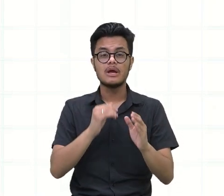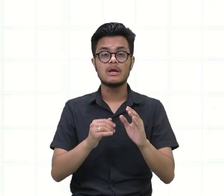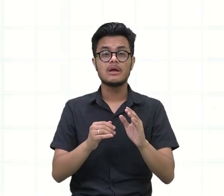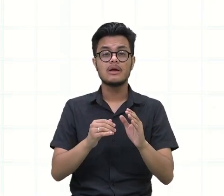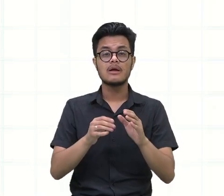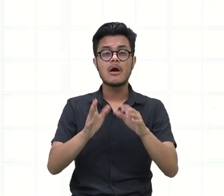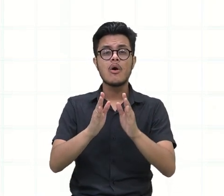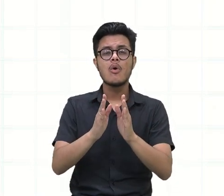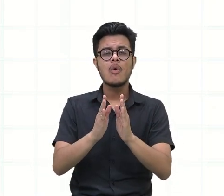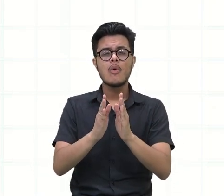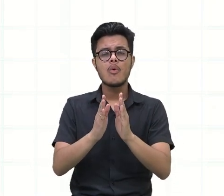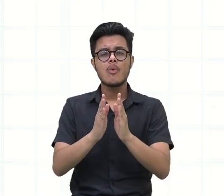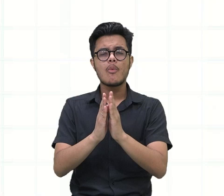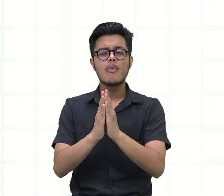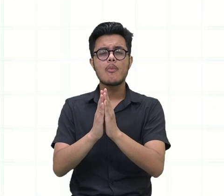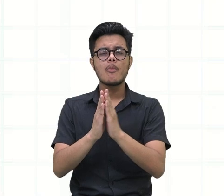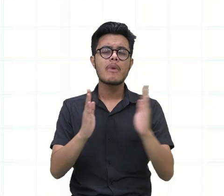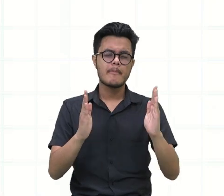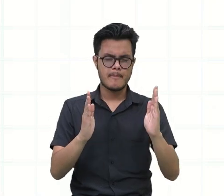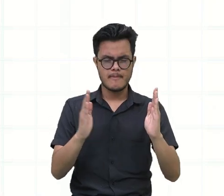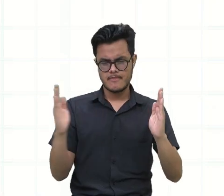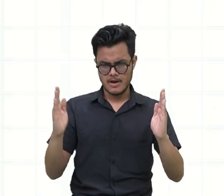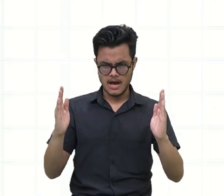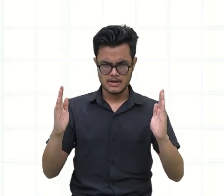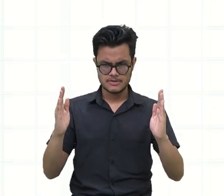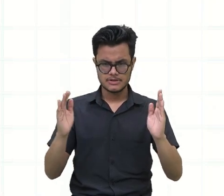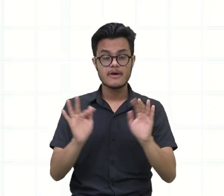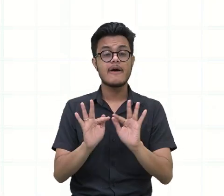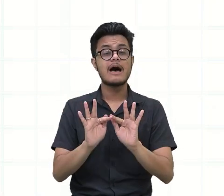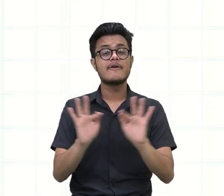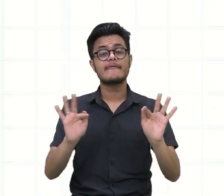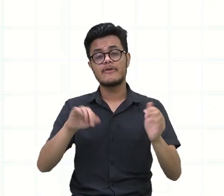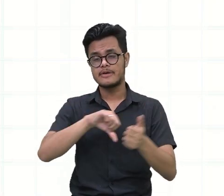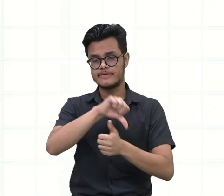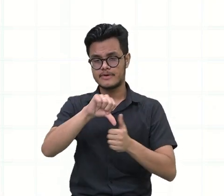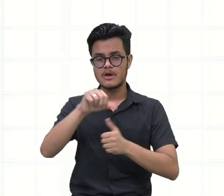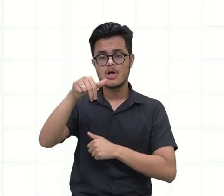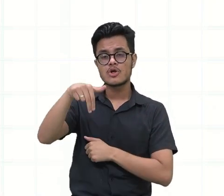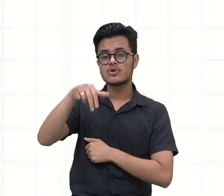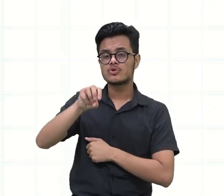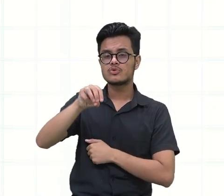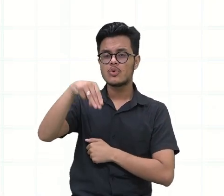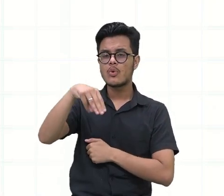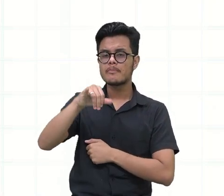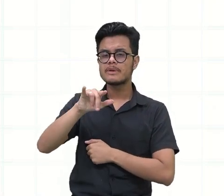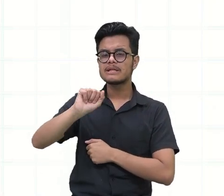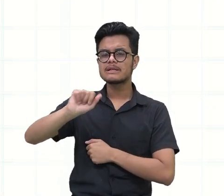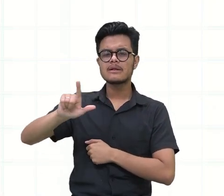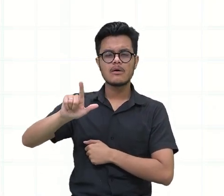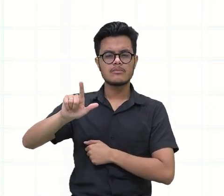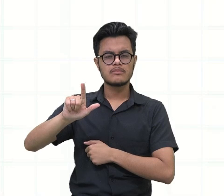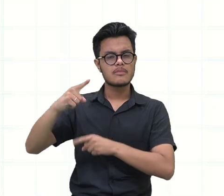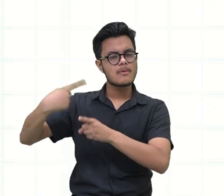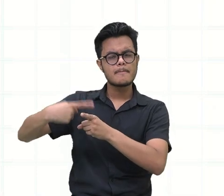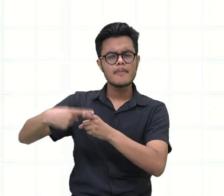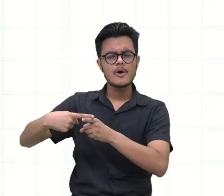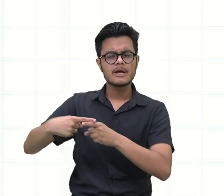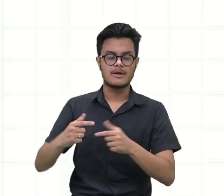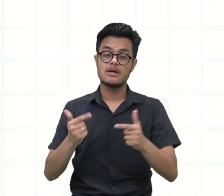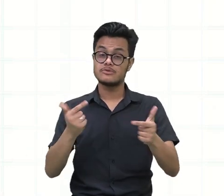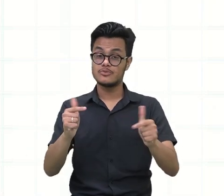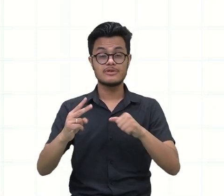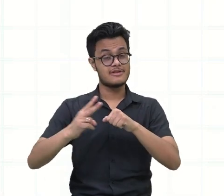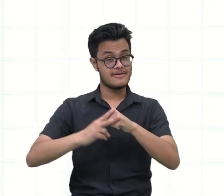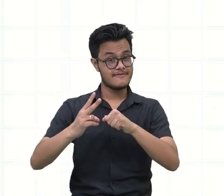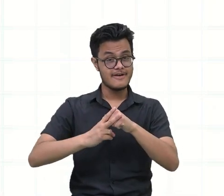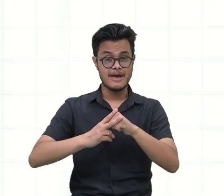e transformei ela em quê? Numa frase nominal. Por que ela é uma frase nominal? Porque não tem a presença